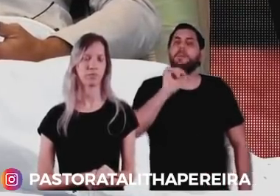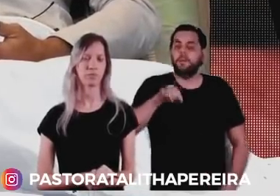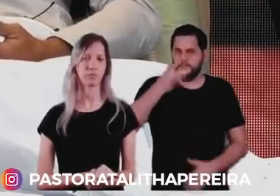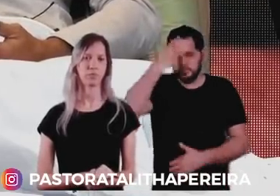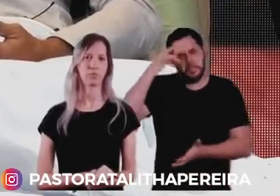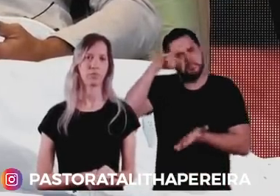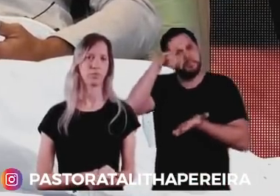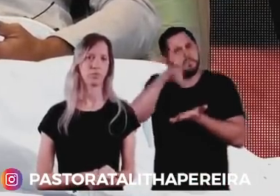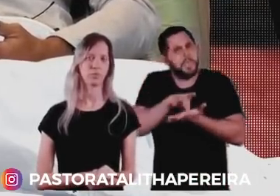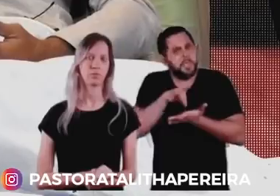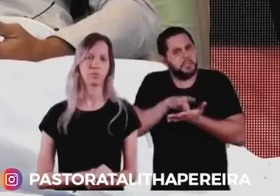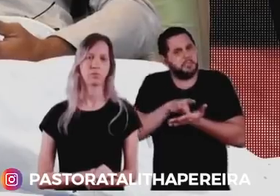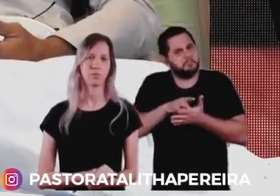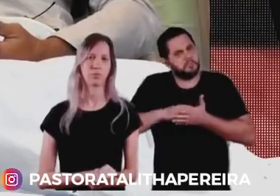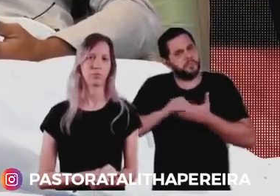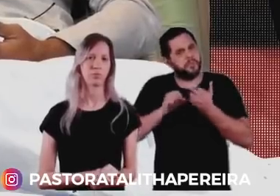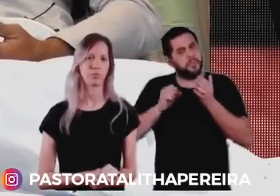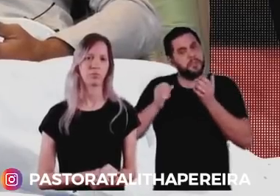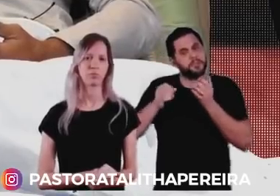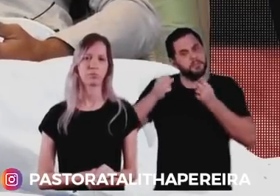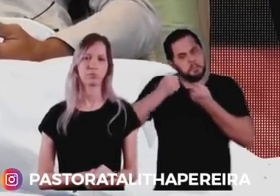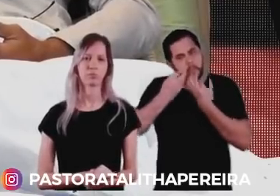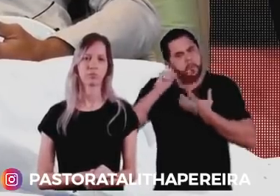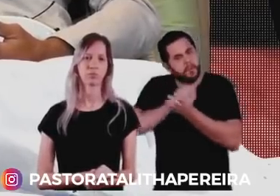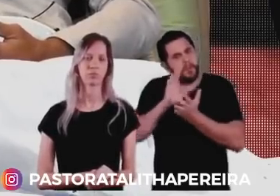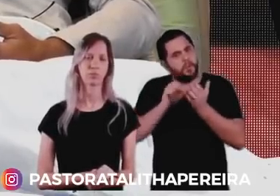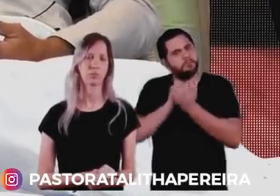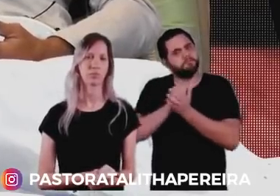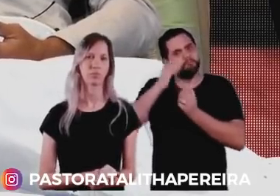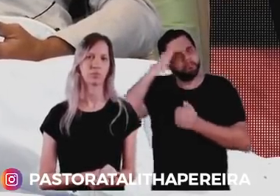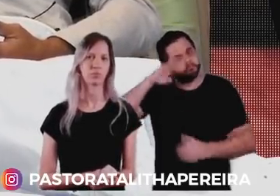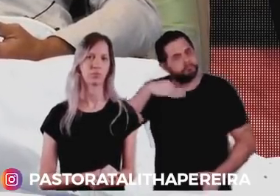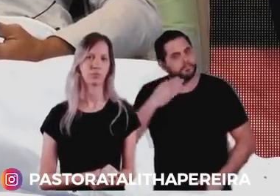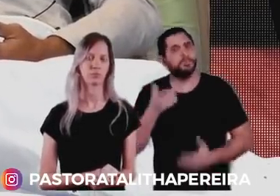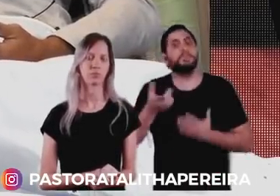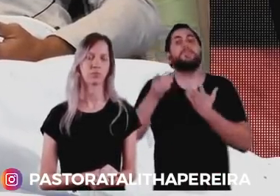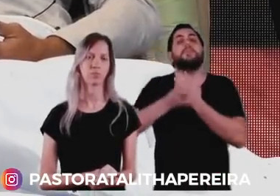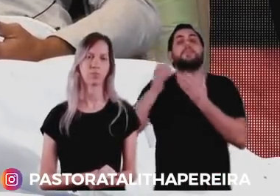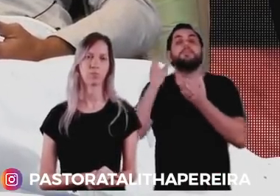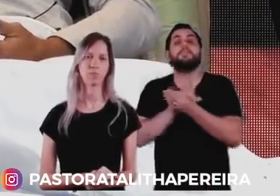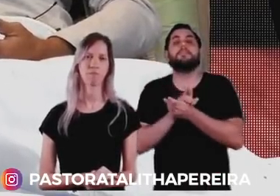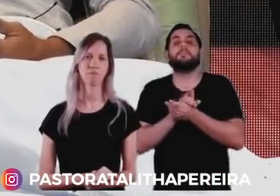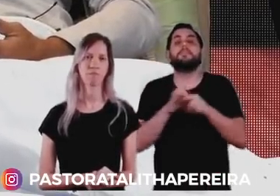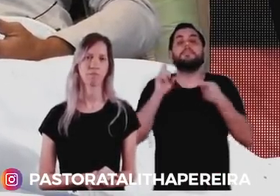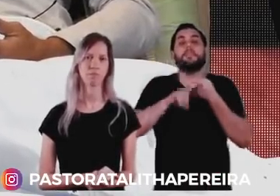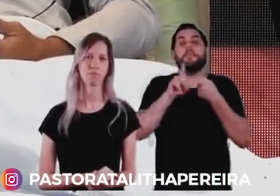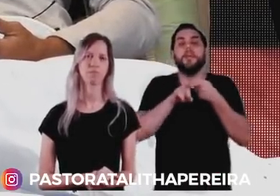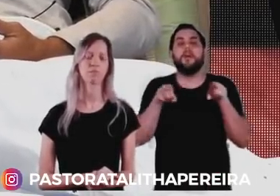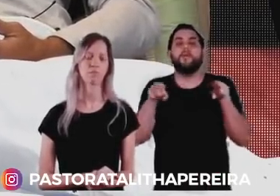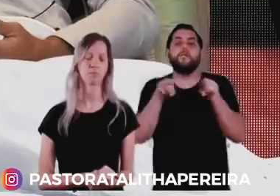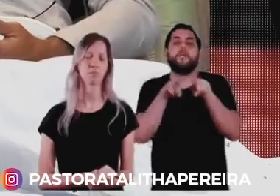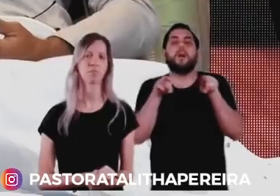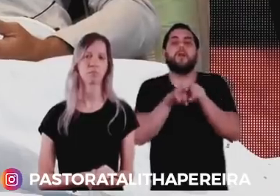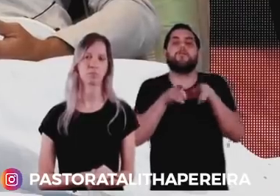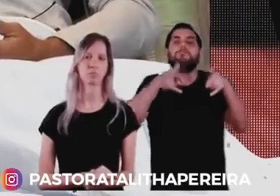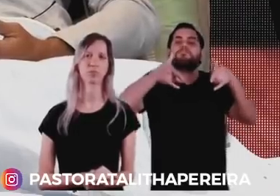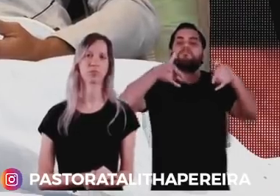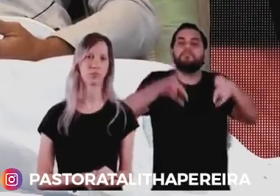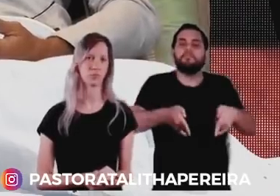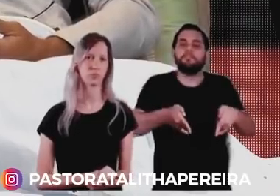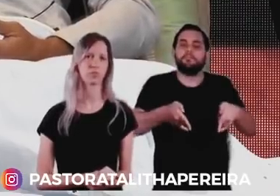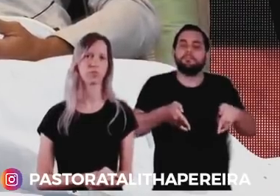honra entre todos seja o matrimônio, bem como o leito, sem